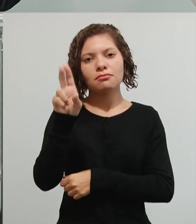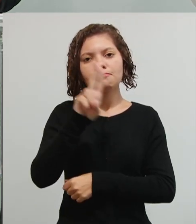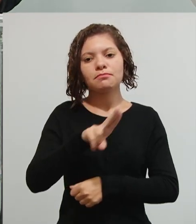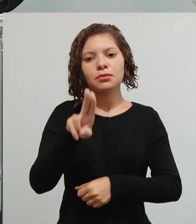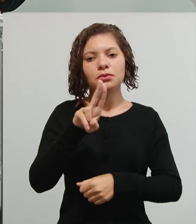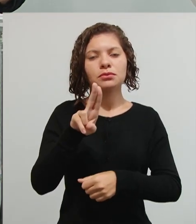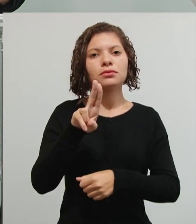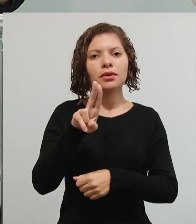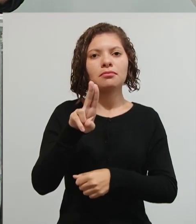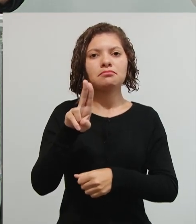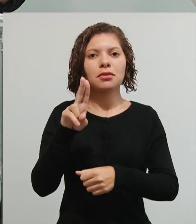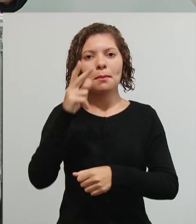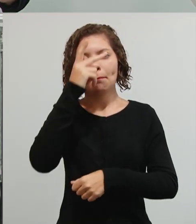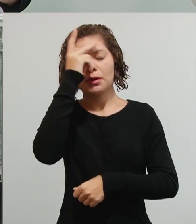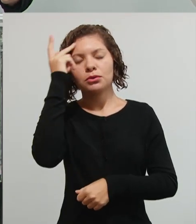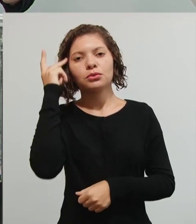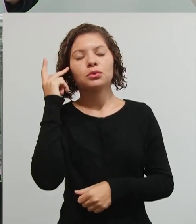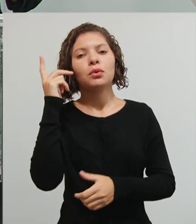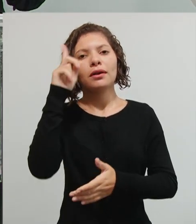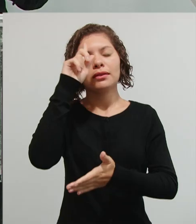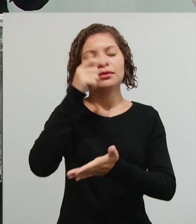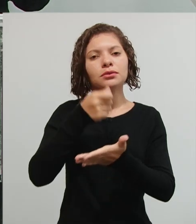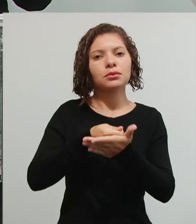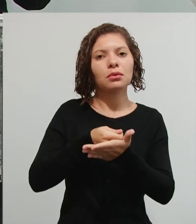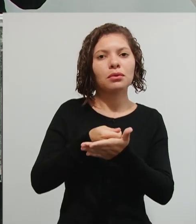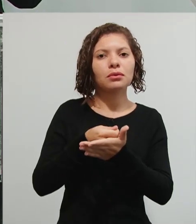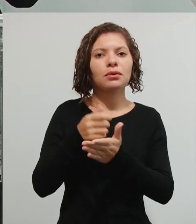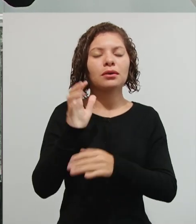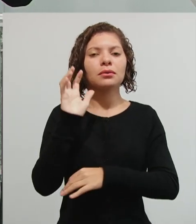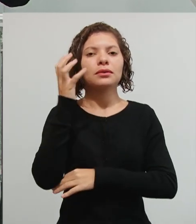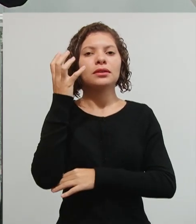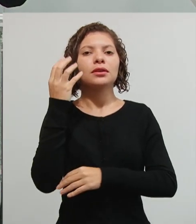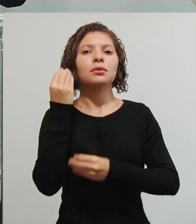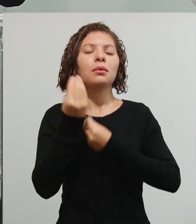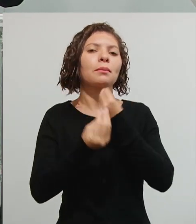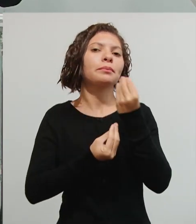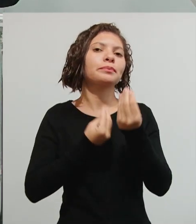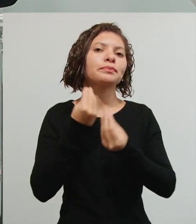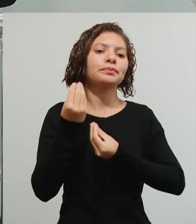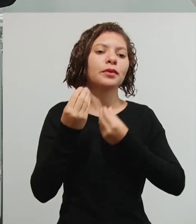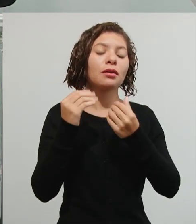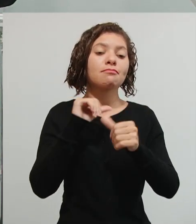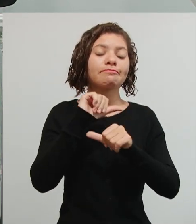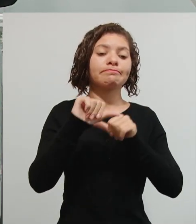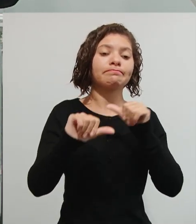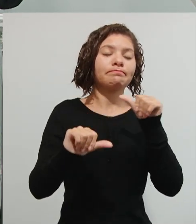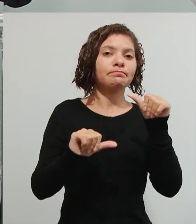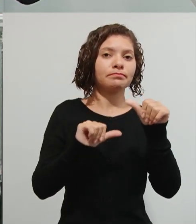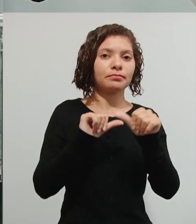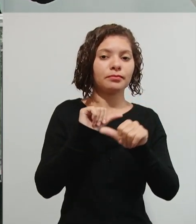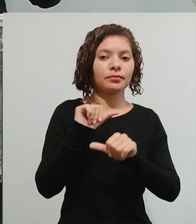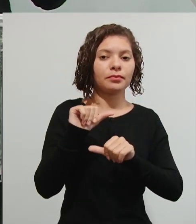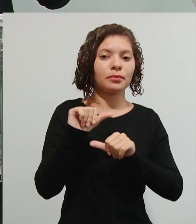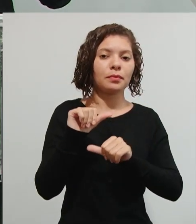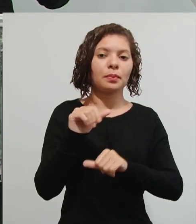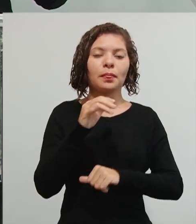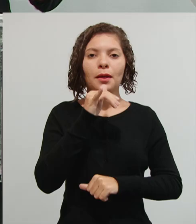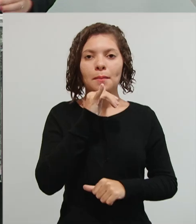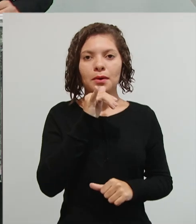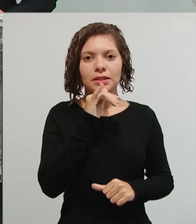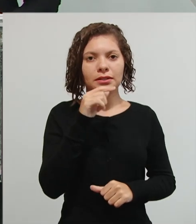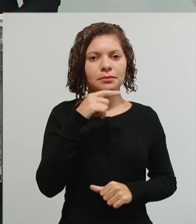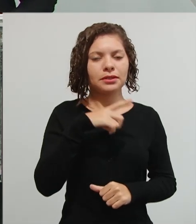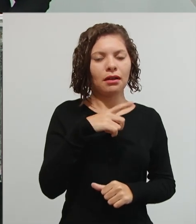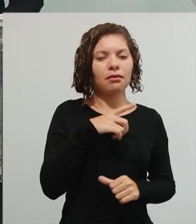As decisões na prática acontecem com a suavidade de mudança. Eu tenho uma equipe de pessoal e